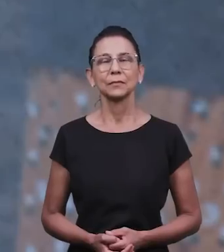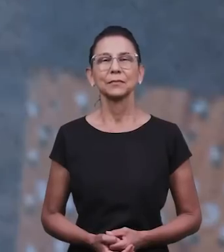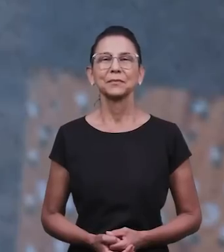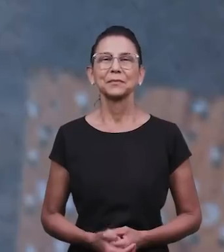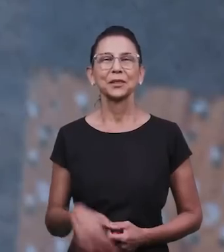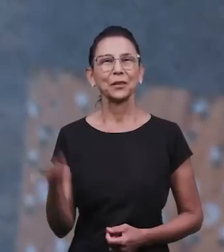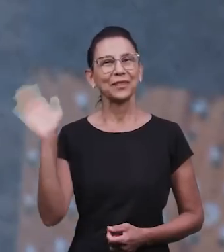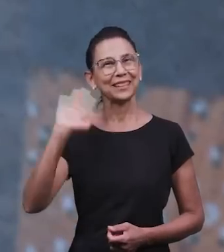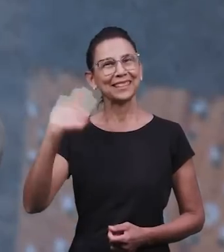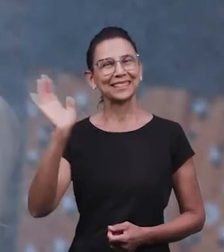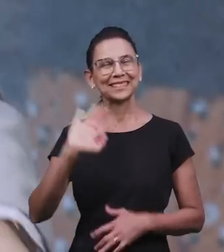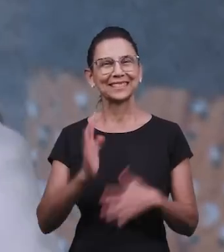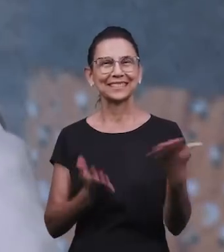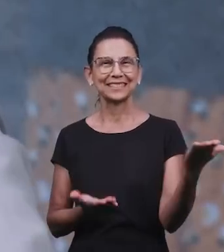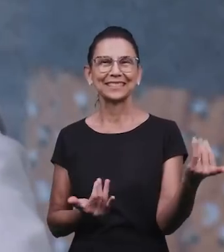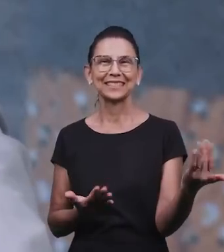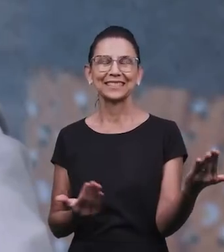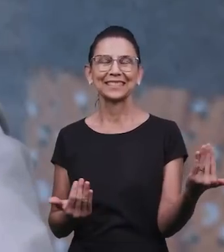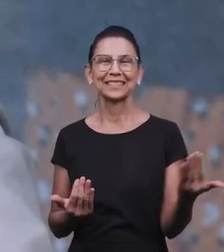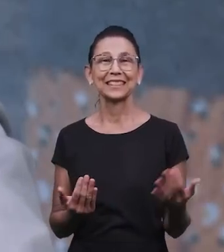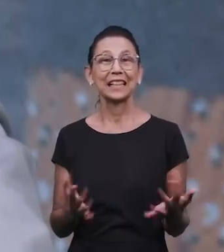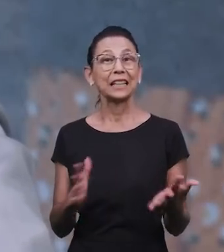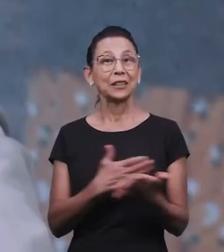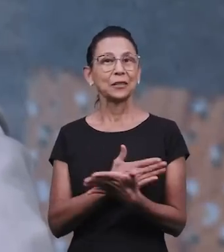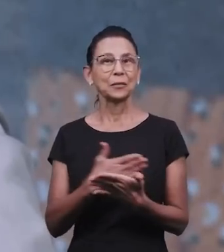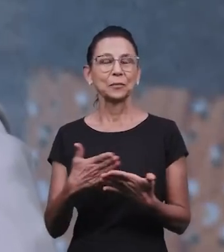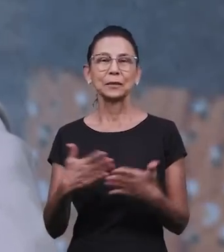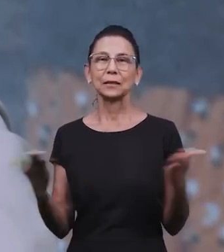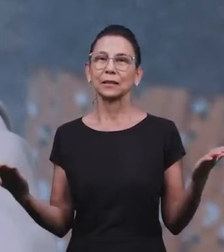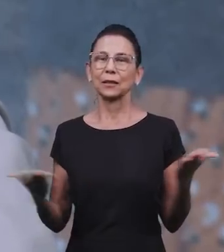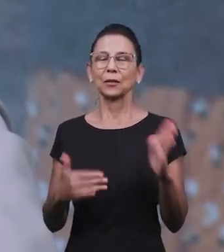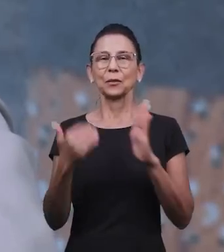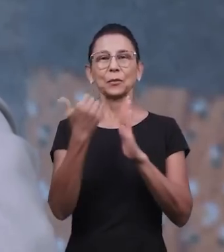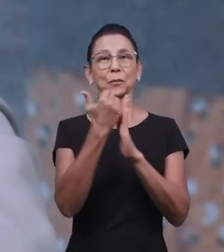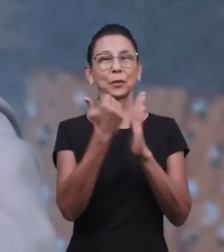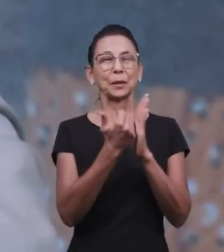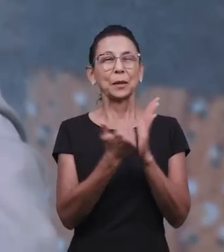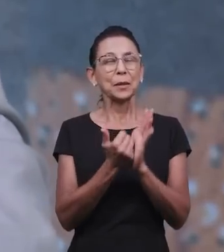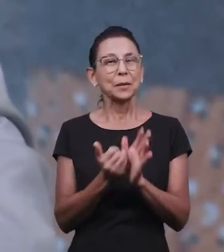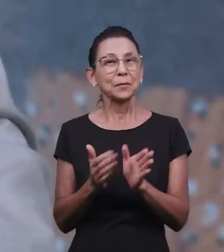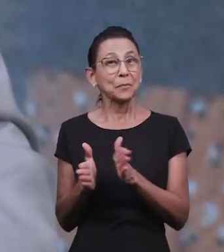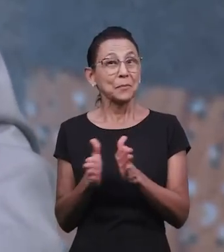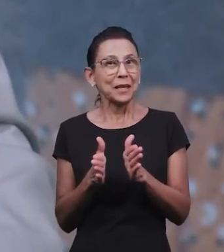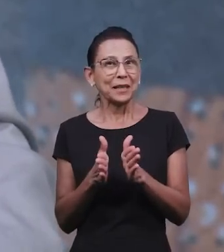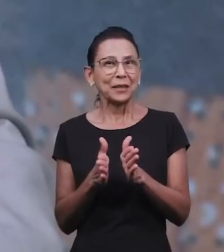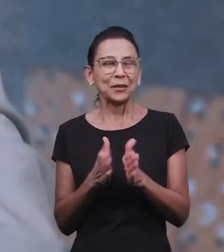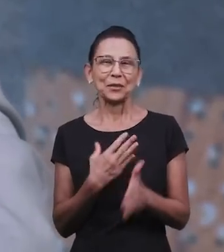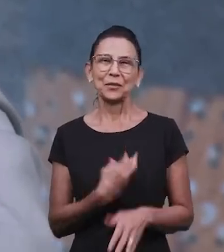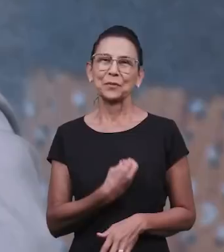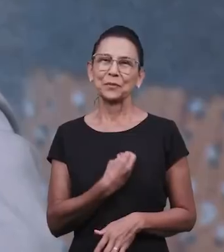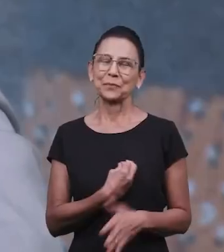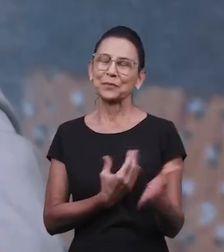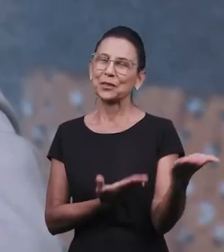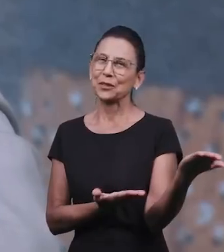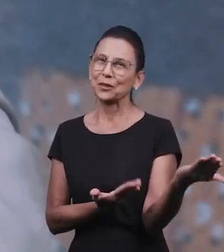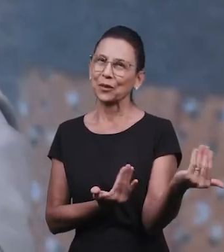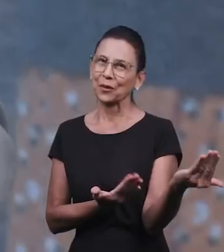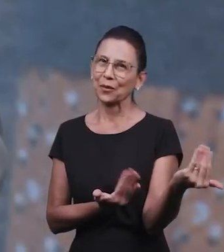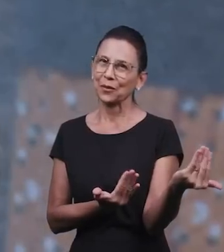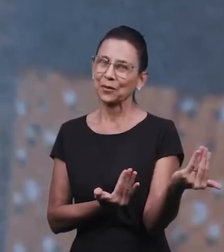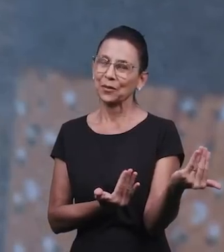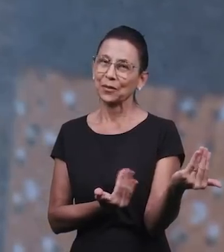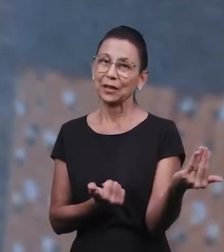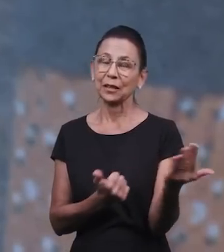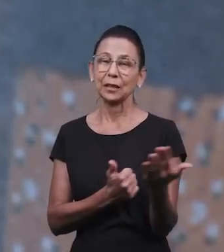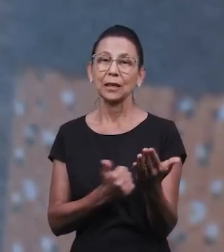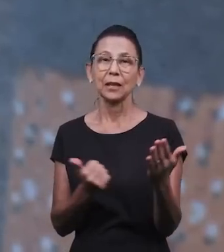Olá, jovem! Nós estamos começando agora o programa Os Dias da Minha Mocidade. Esse programa que vai ao ar